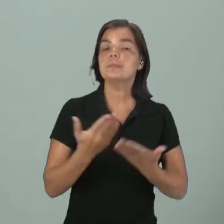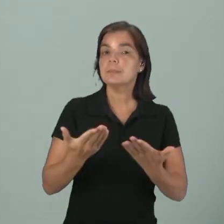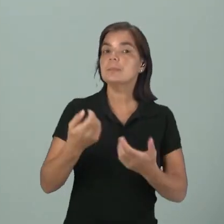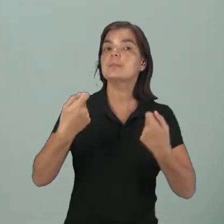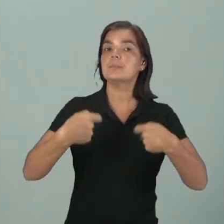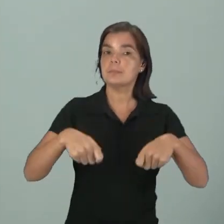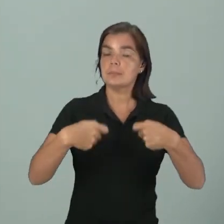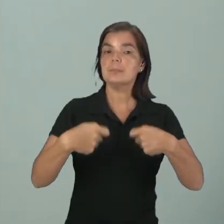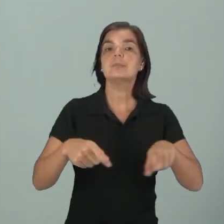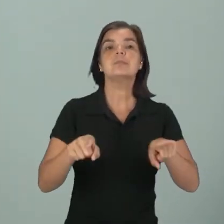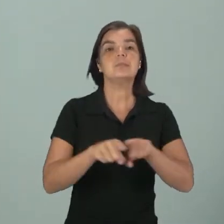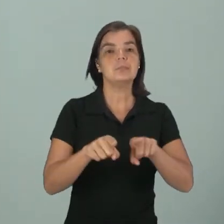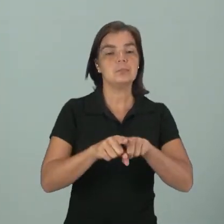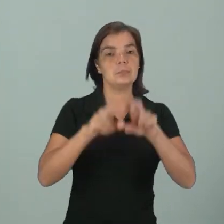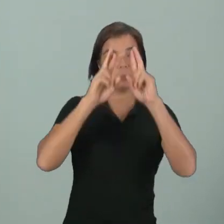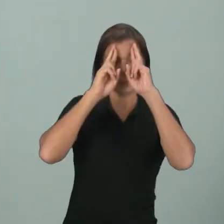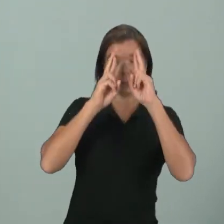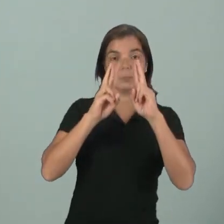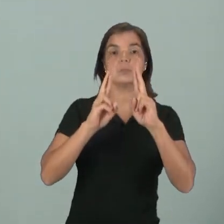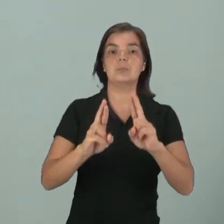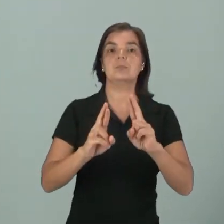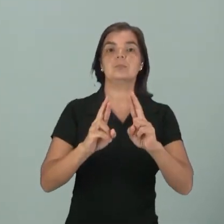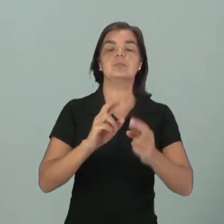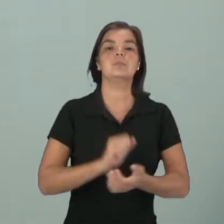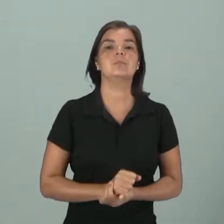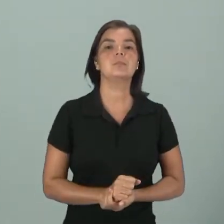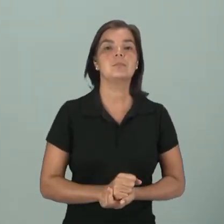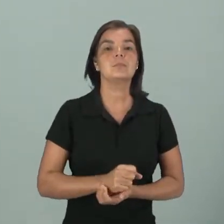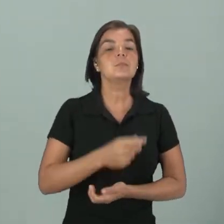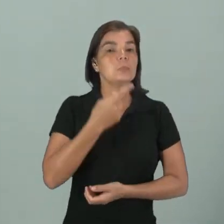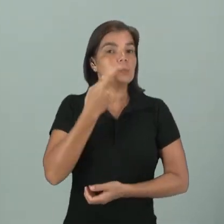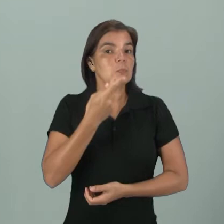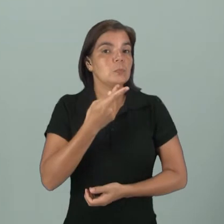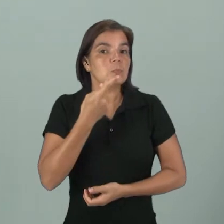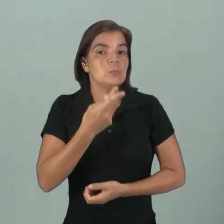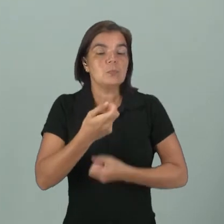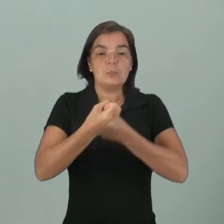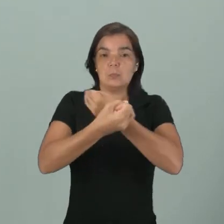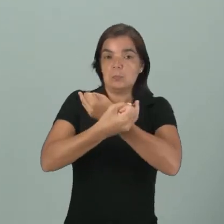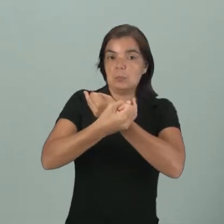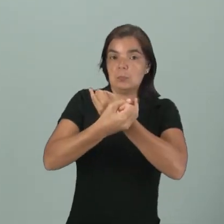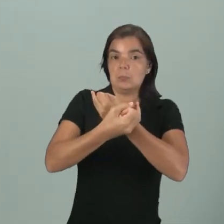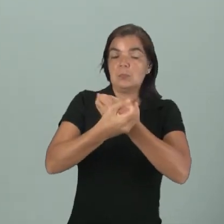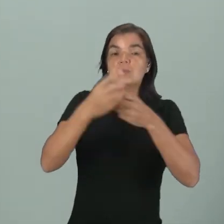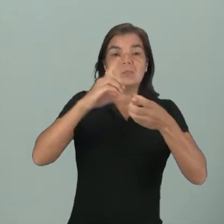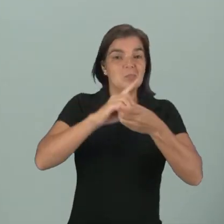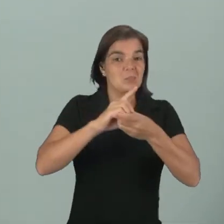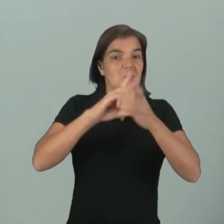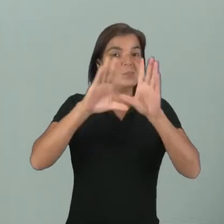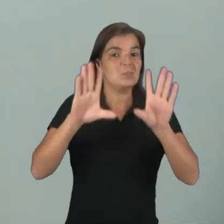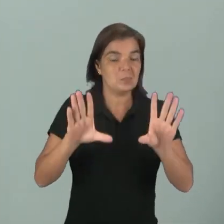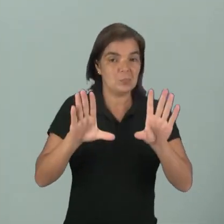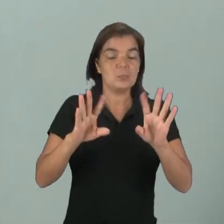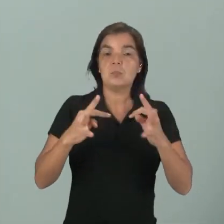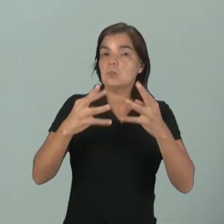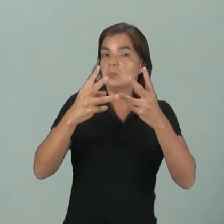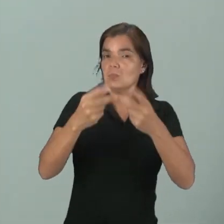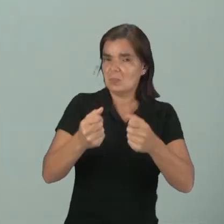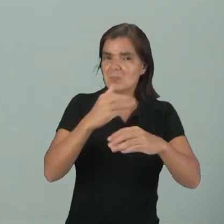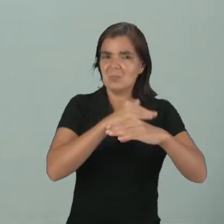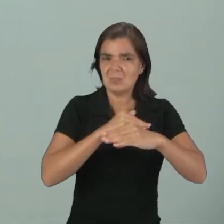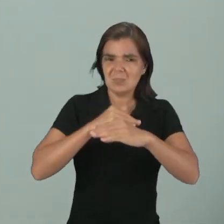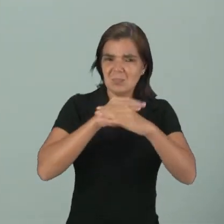que precisam ser respeitados. Falar de uma condição democrática, falar que todos